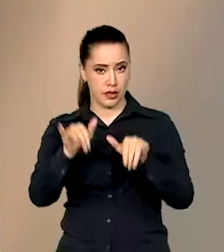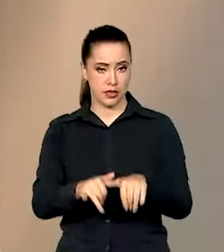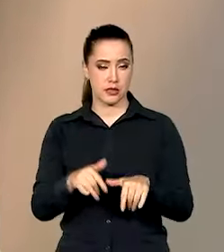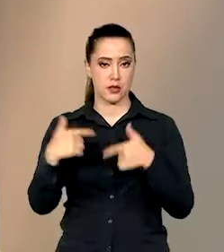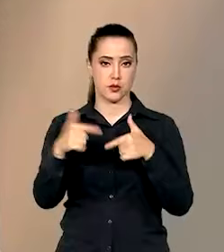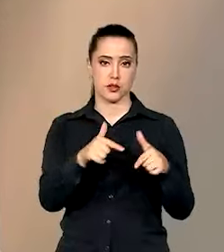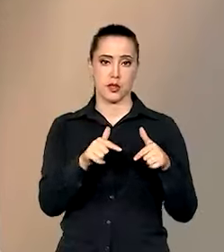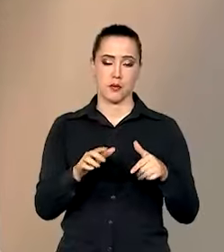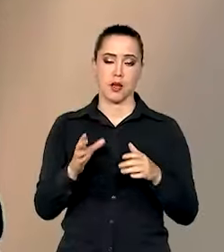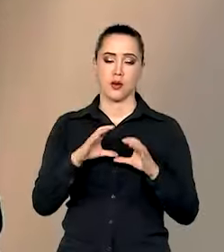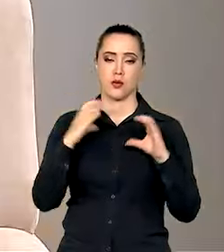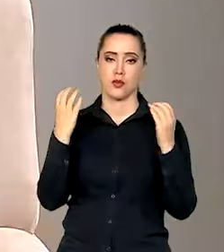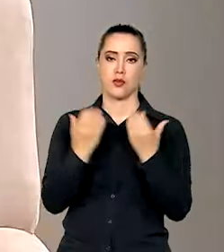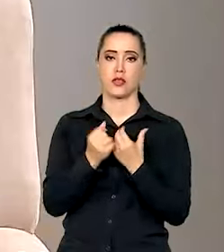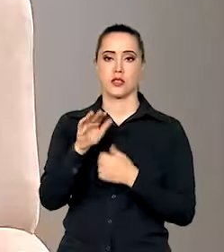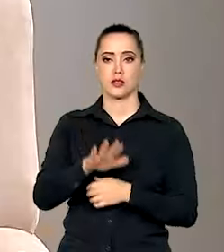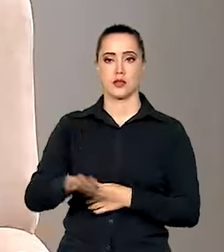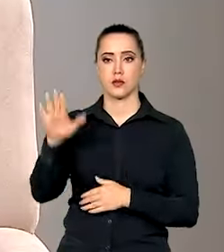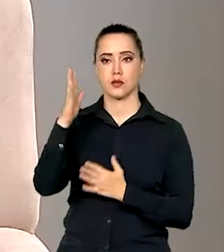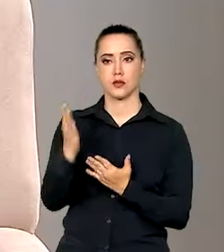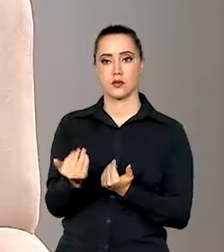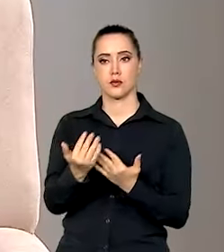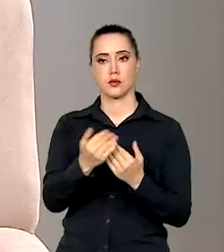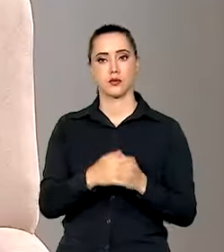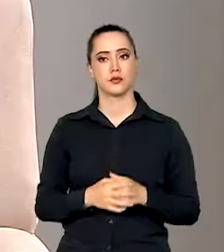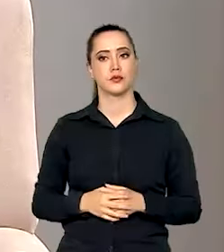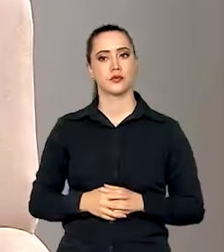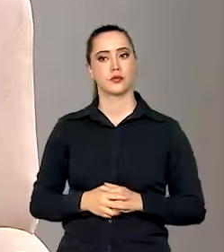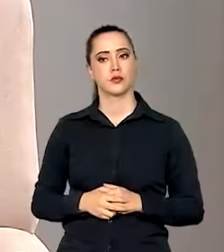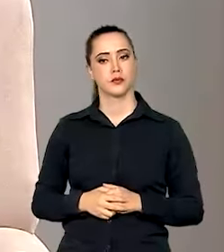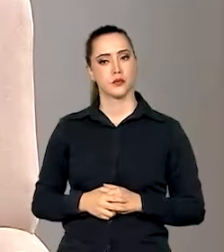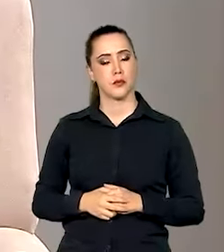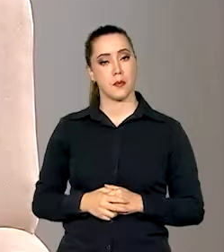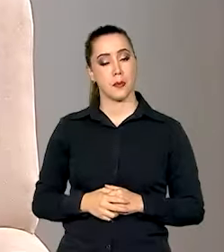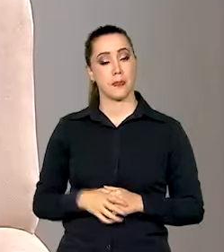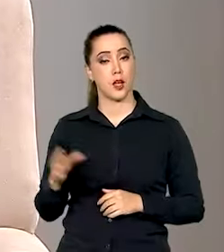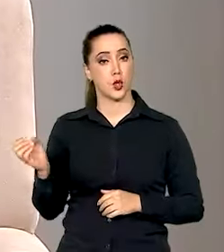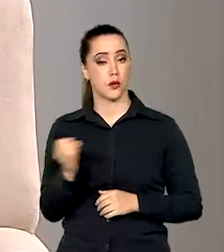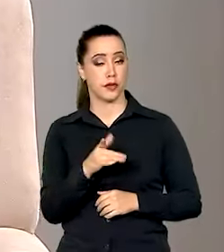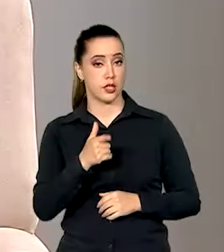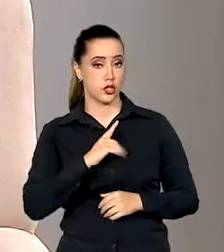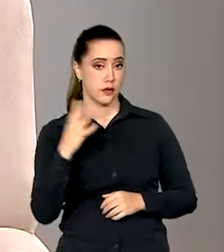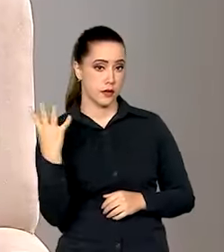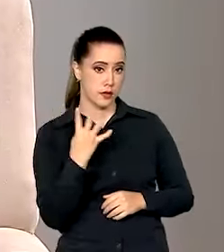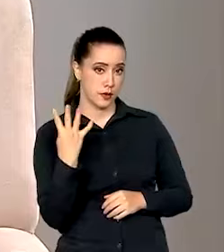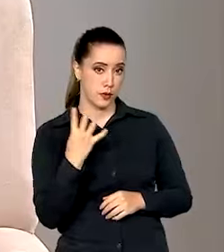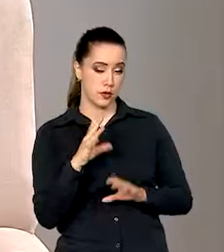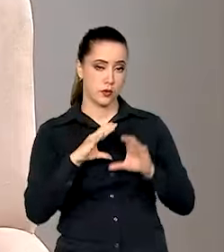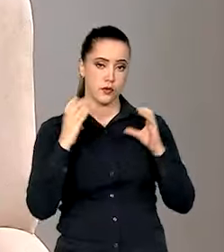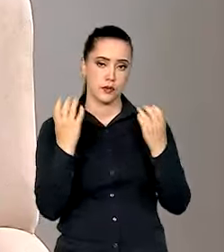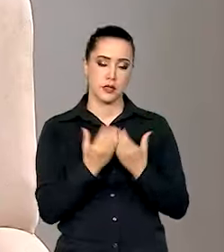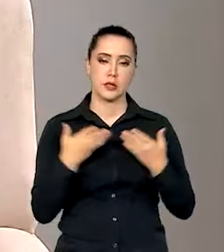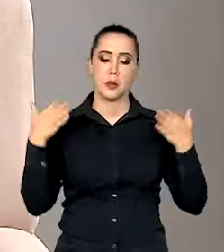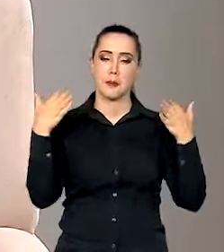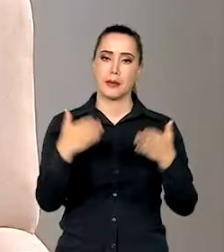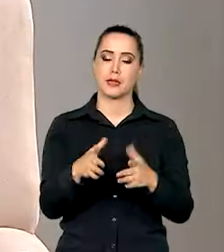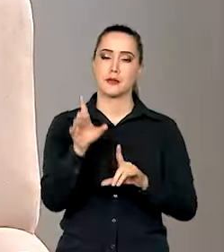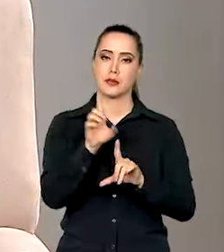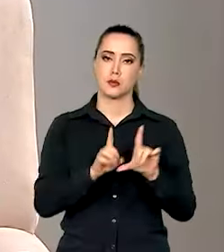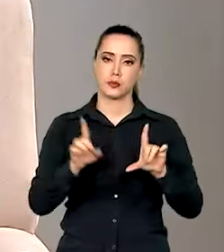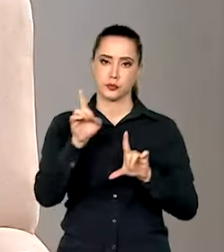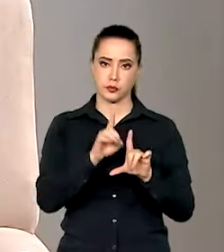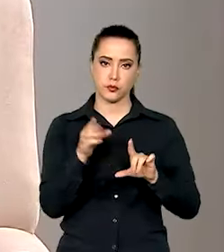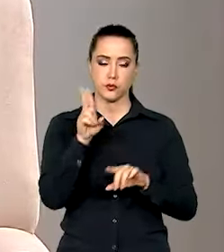Nacional de Juventude. Isso mesmo. E teve uma inovação, né, nesta quarta conferência, que foi a participação digital. Sim.